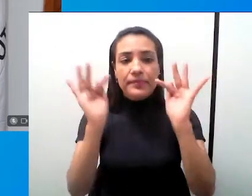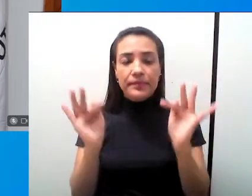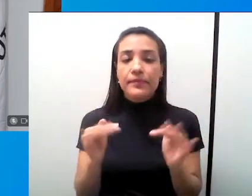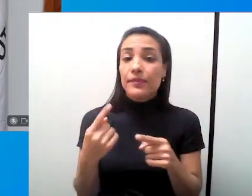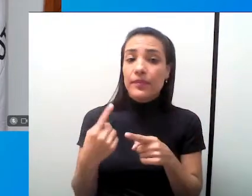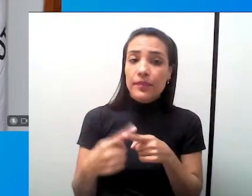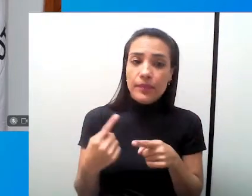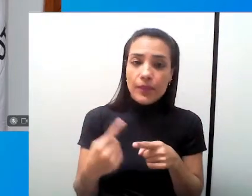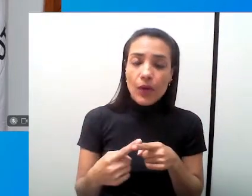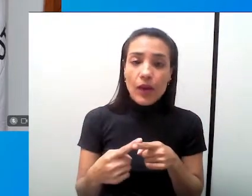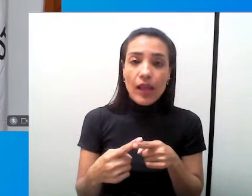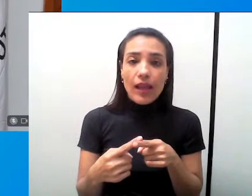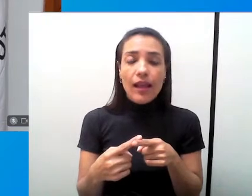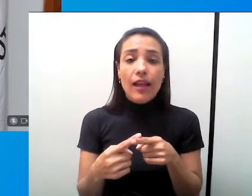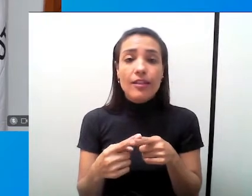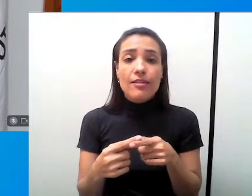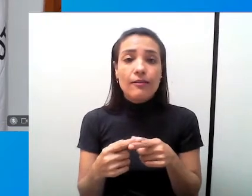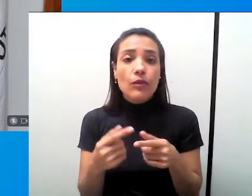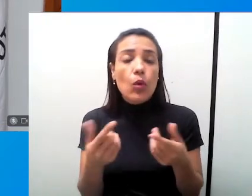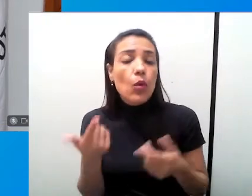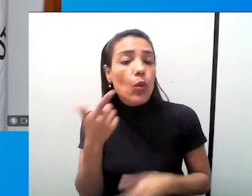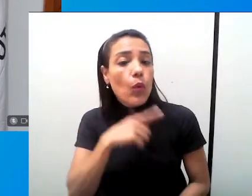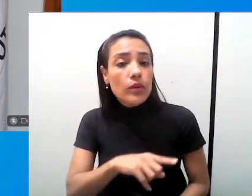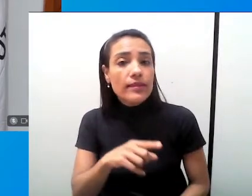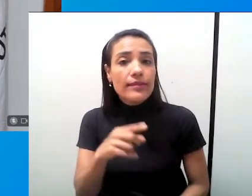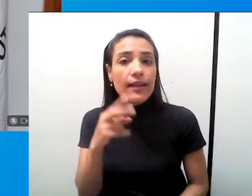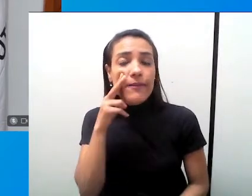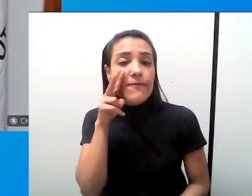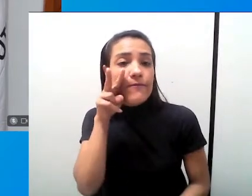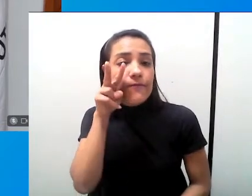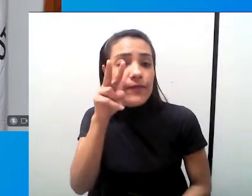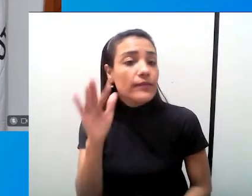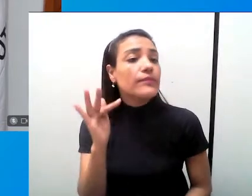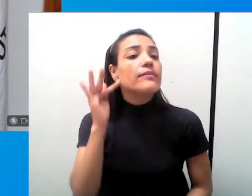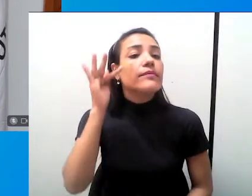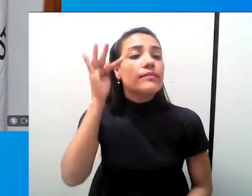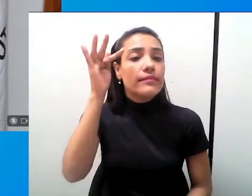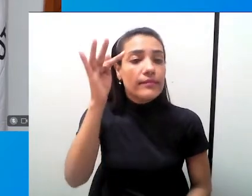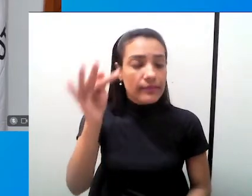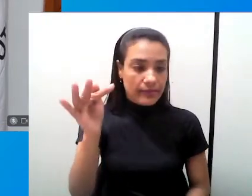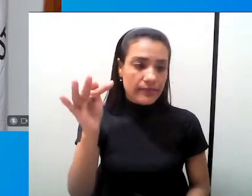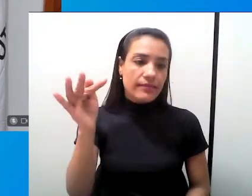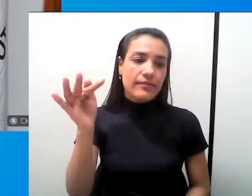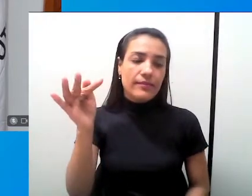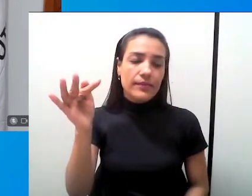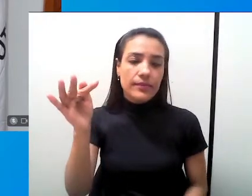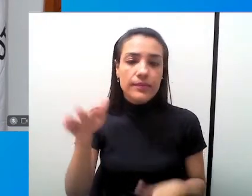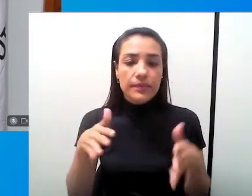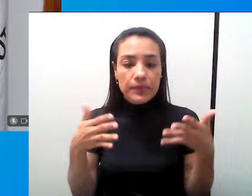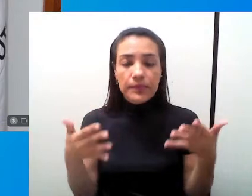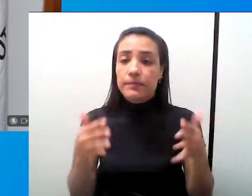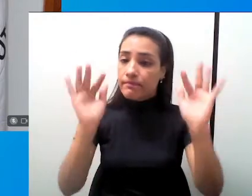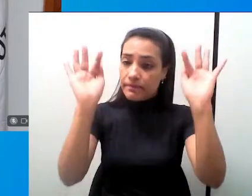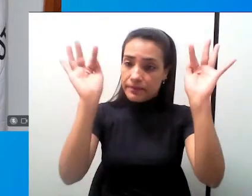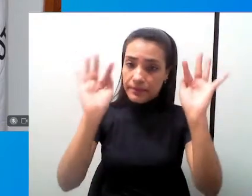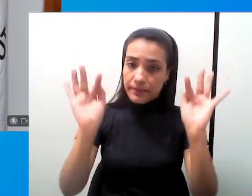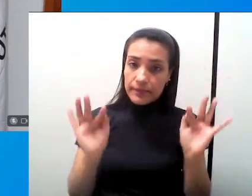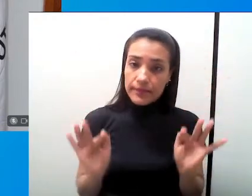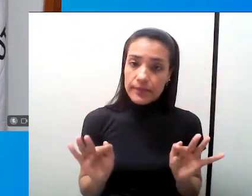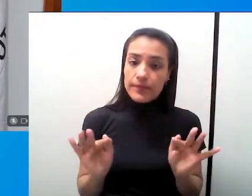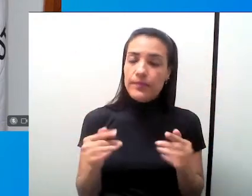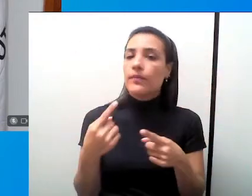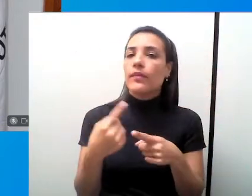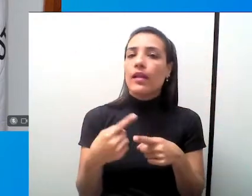essa visão nossa de ensino, pesquisa e extensão indissociáveis. E aí eu fiquei muito feliz porque a gente vai